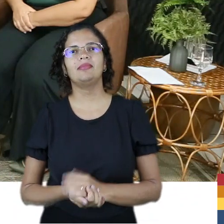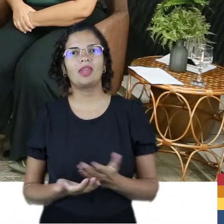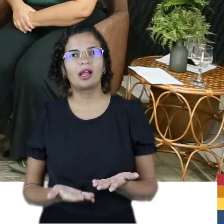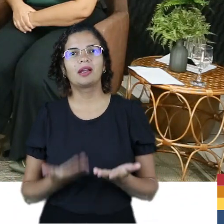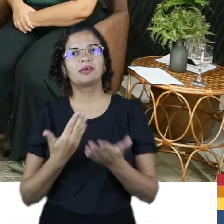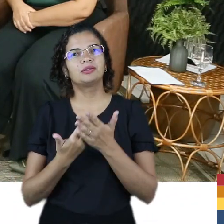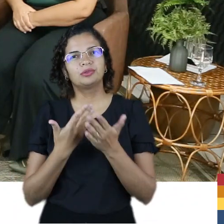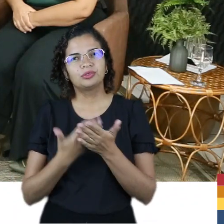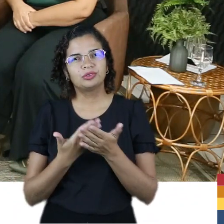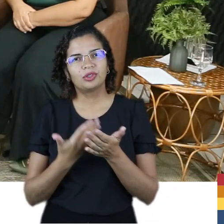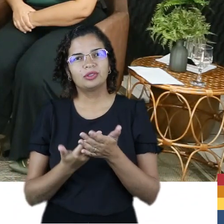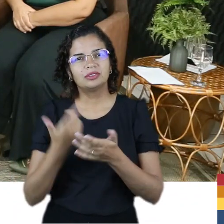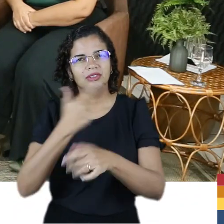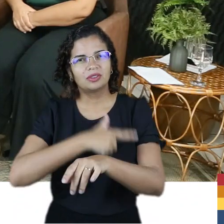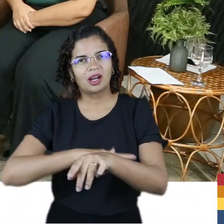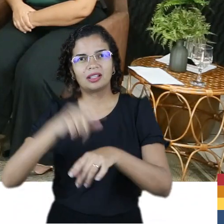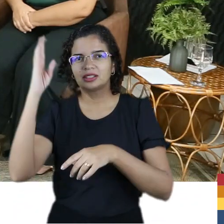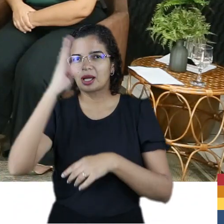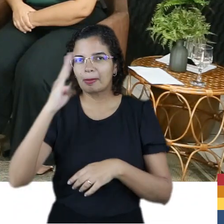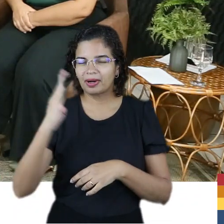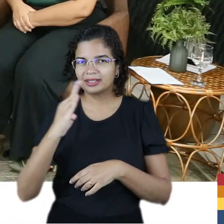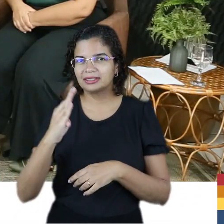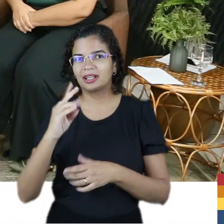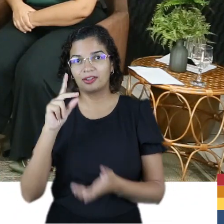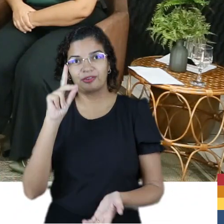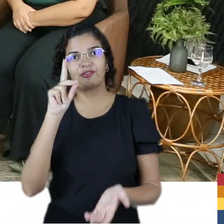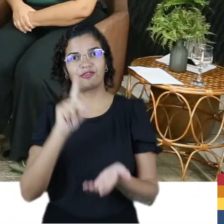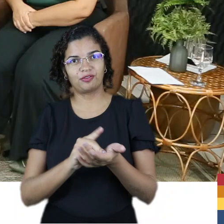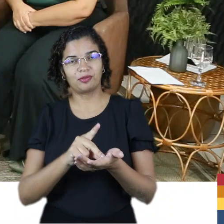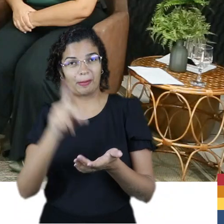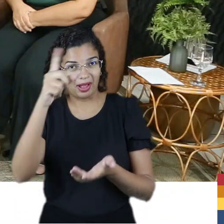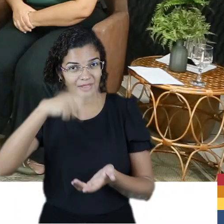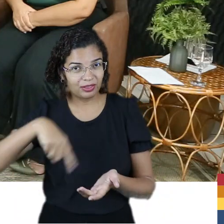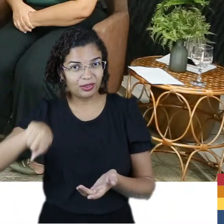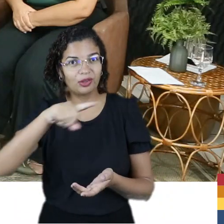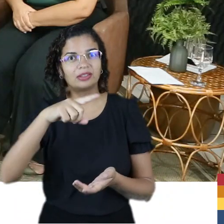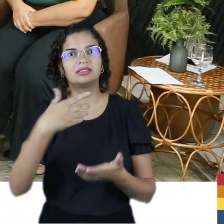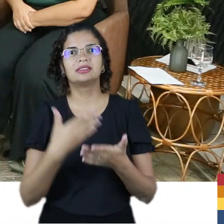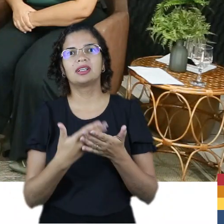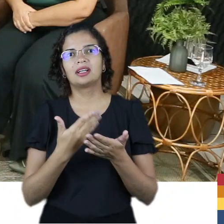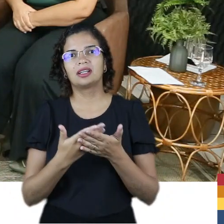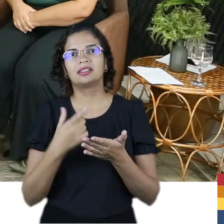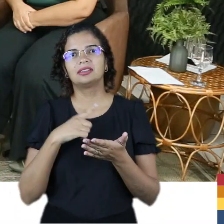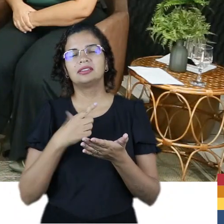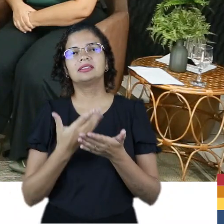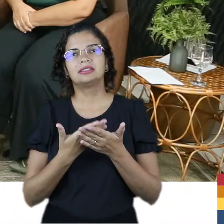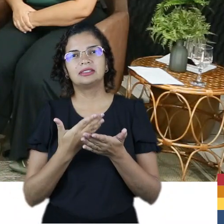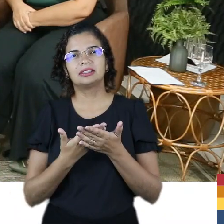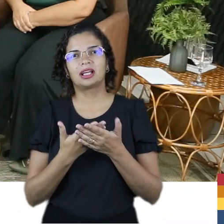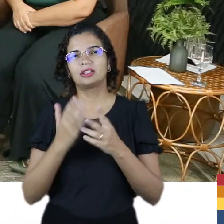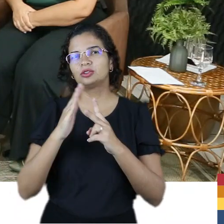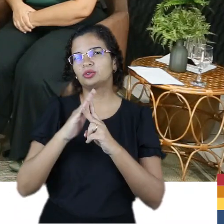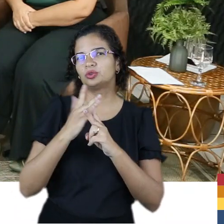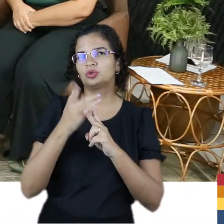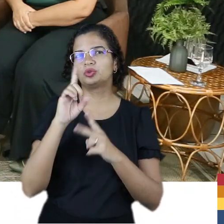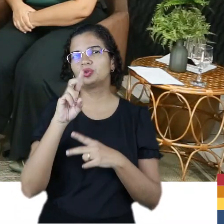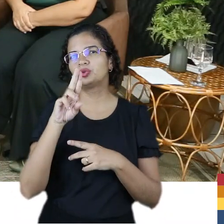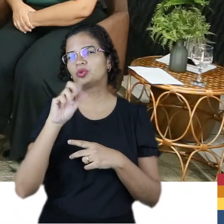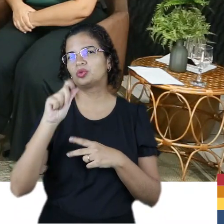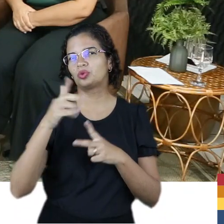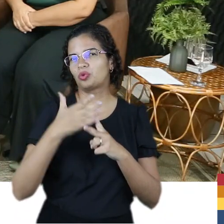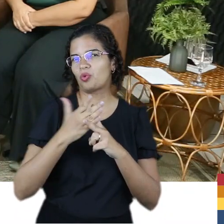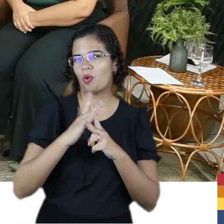nossa legislação educacional brasileira e aí nós vamos trazer alguns apontamentos sobre a nossa realidade educacional